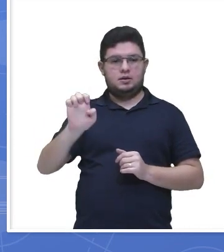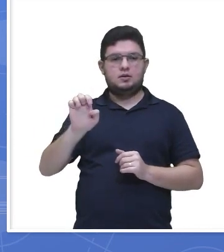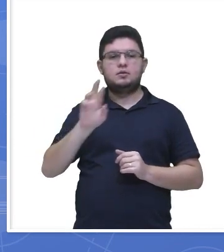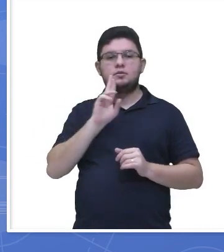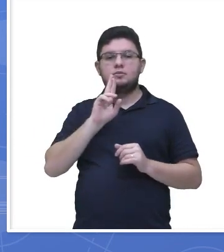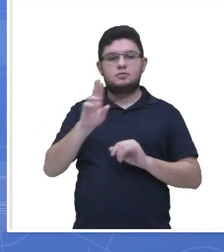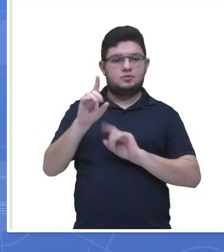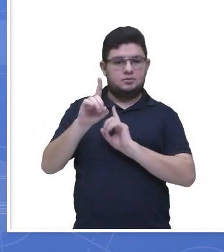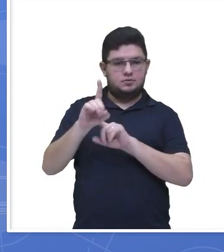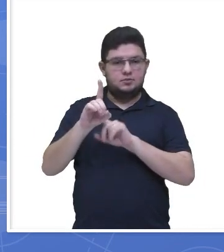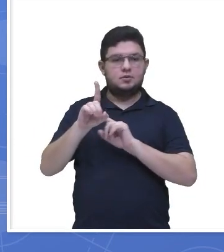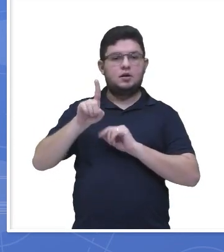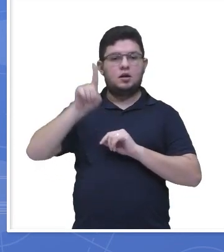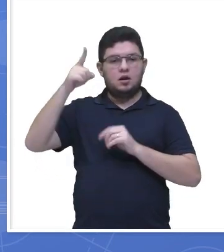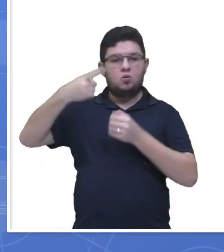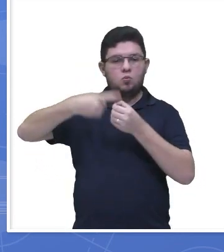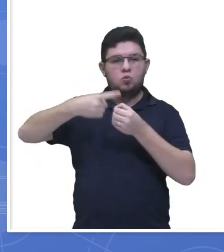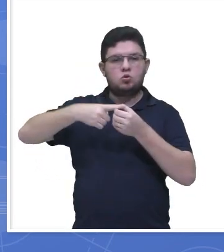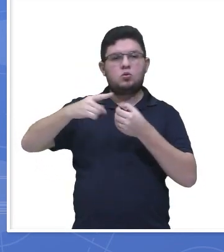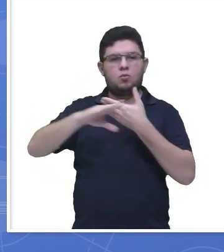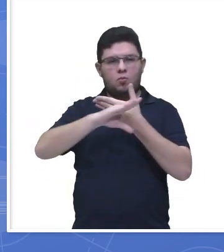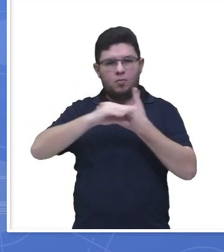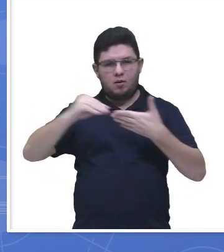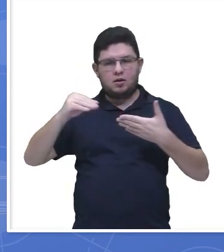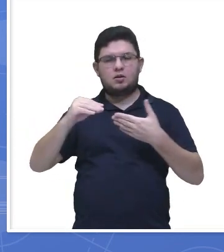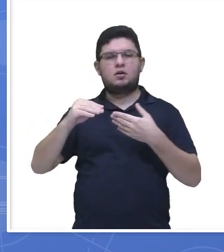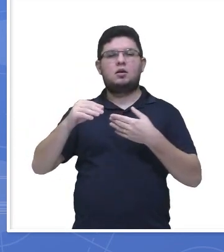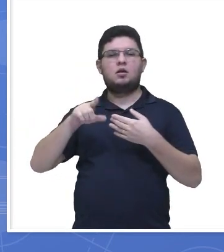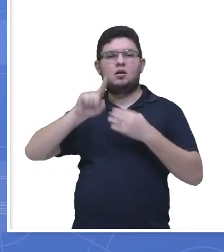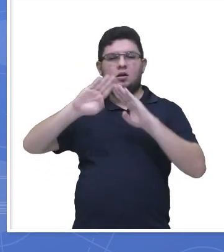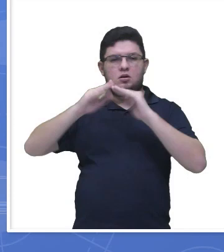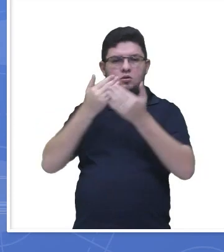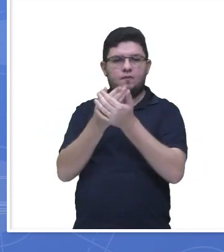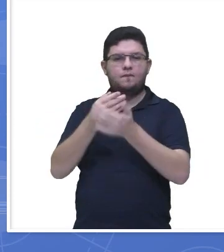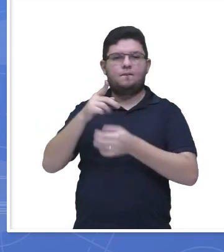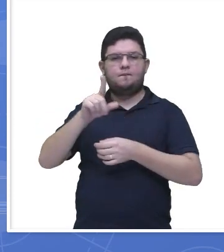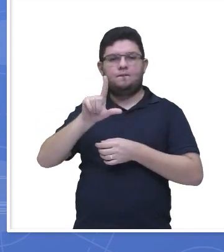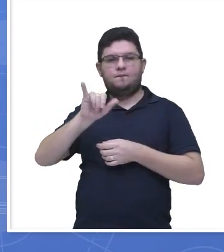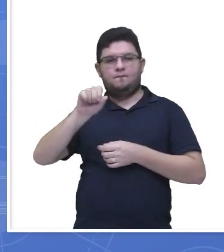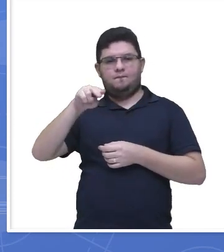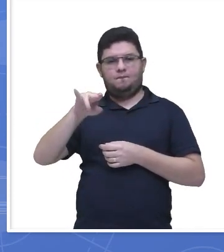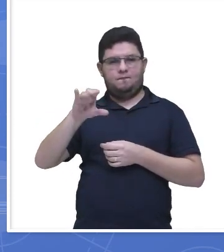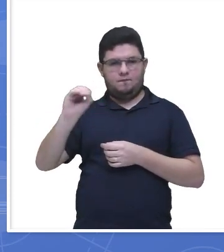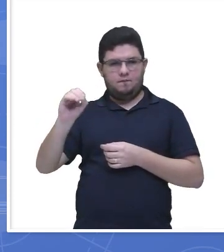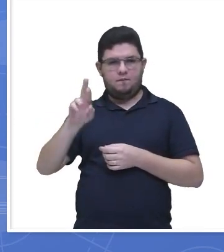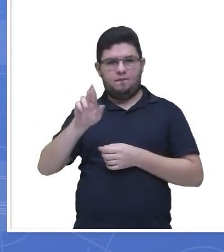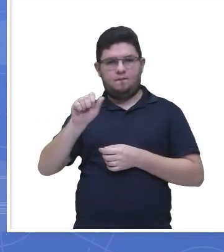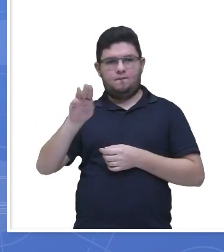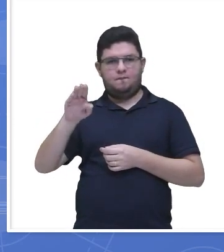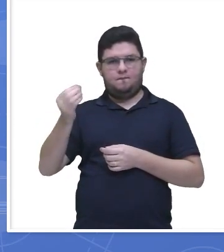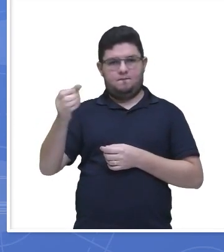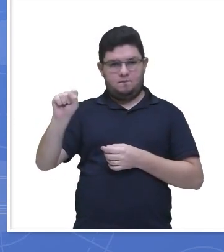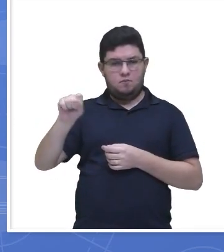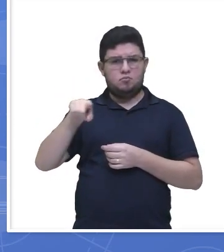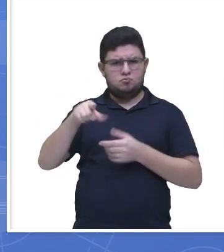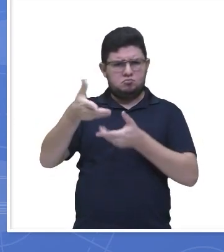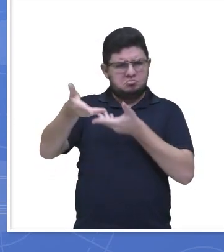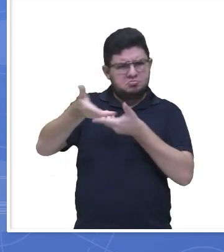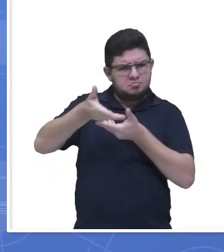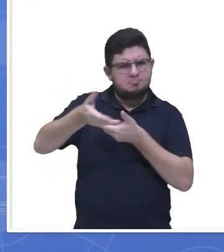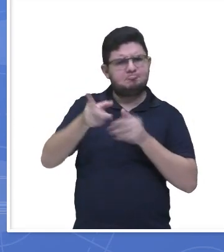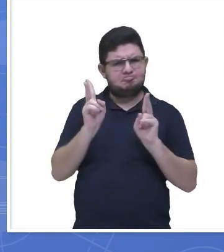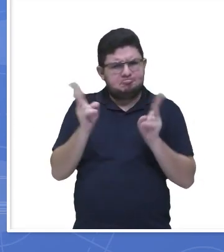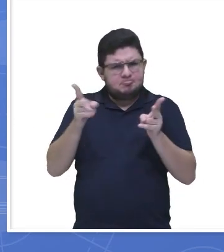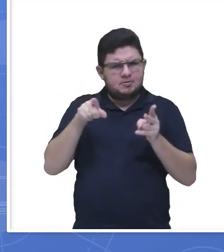de Humaitá, Amazonas, da escola Plínio Ramos Coelho. Está sempre participando aqui a escola Plínio Ramos Coelho, né? Que legal, que